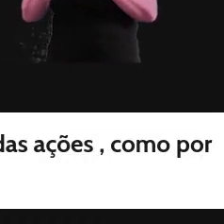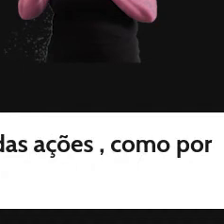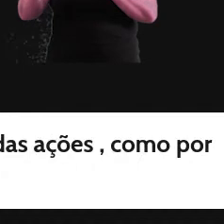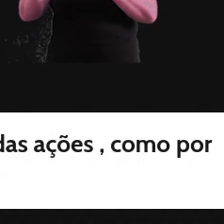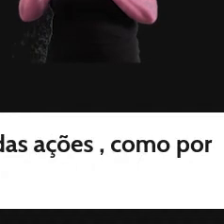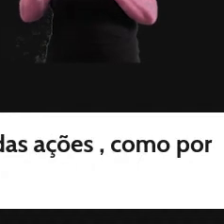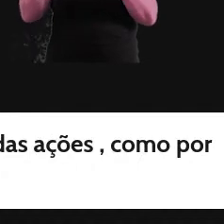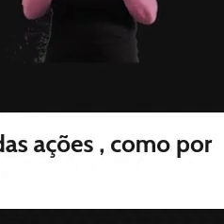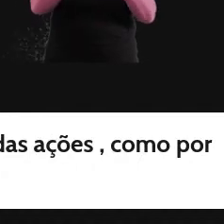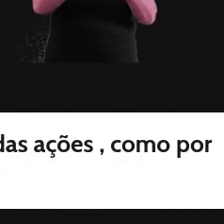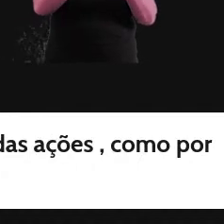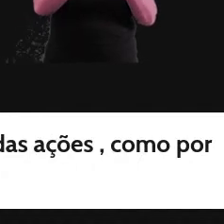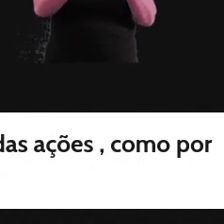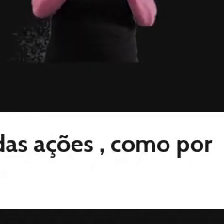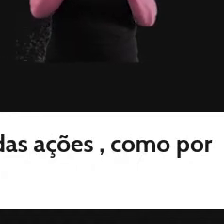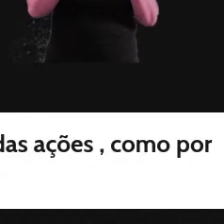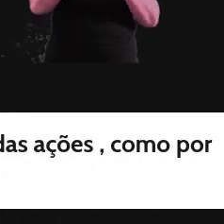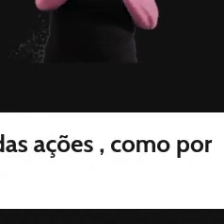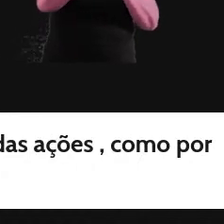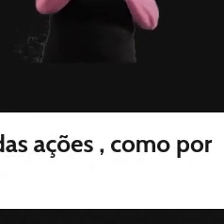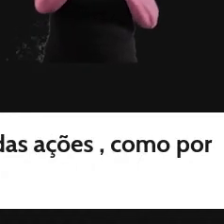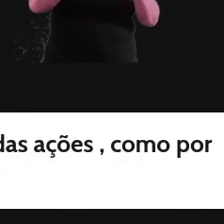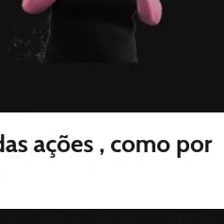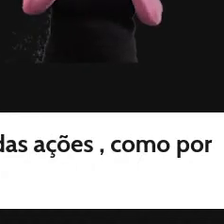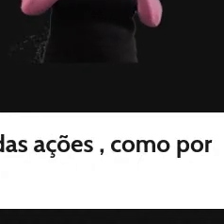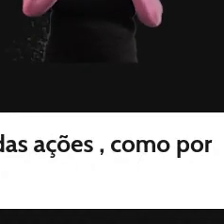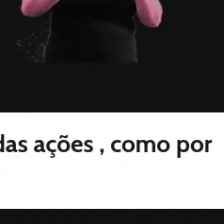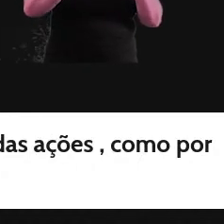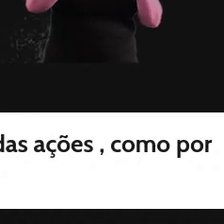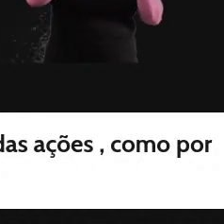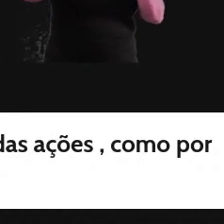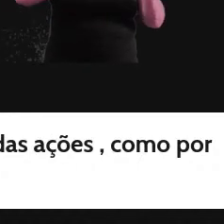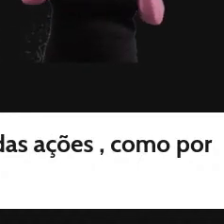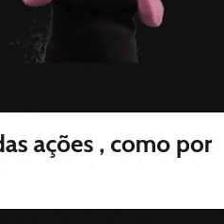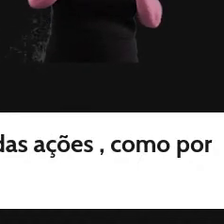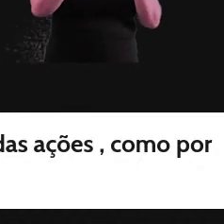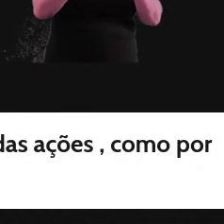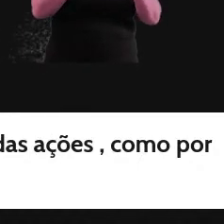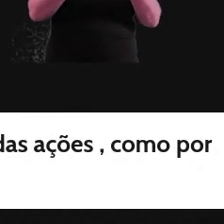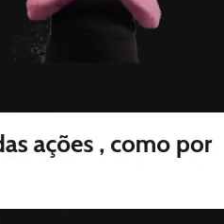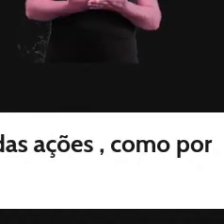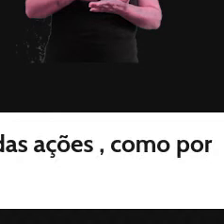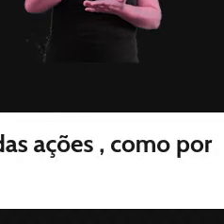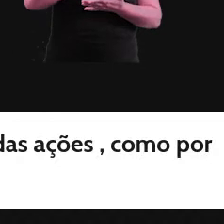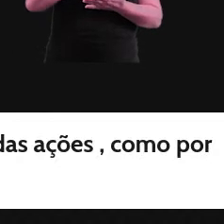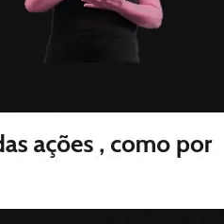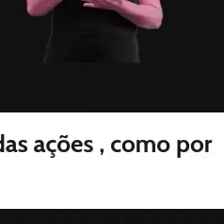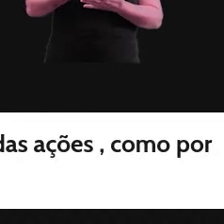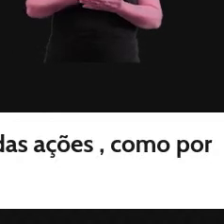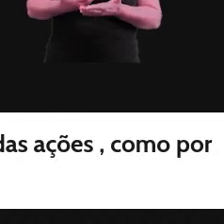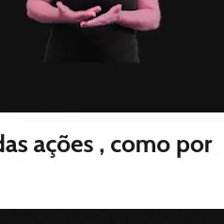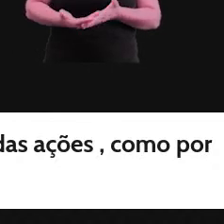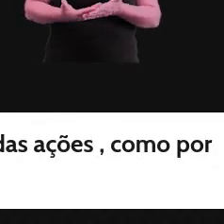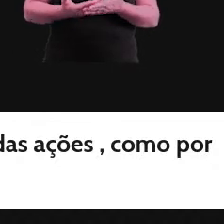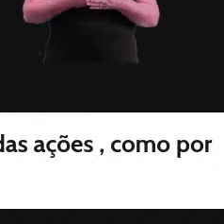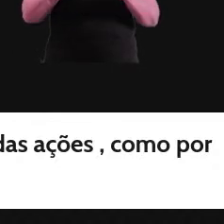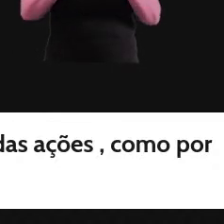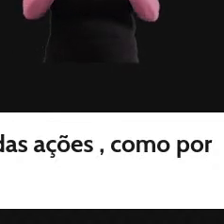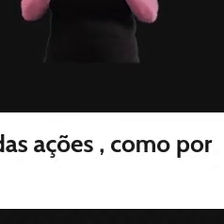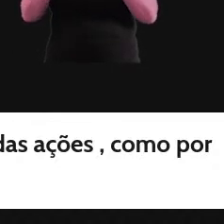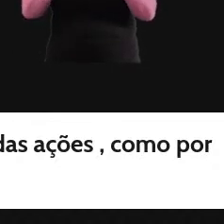acabam interferindo na forma de comunicação e o que é comunicado pela exposição. Então, tem, né, grupos de